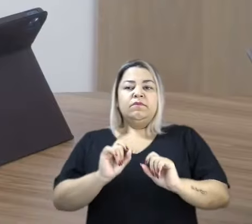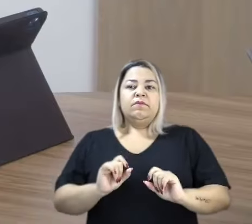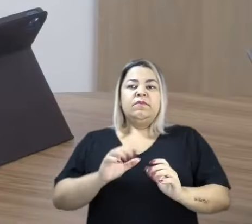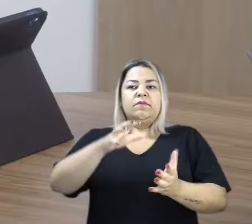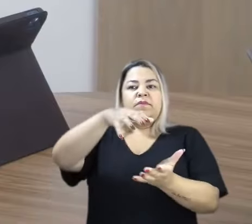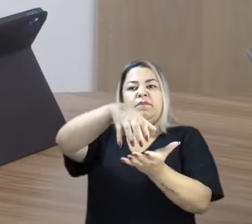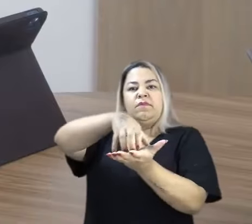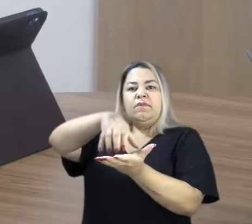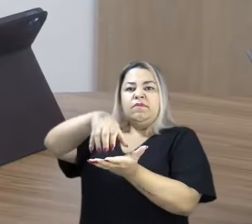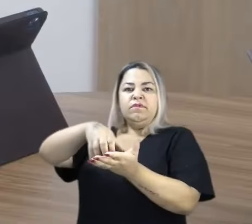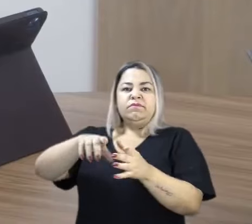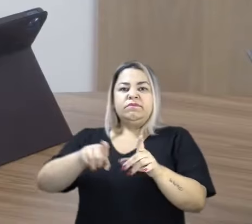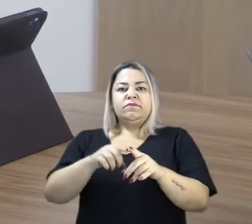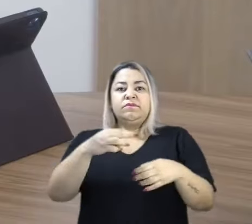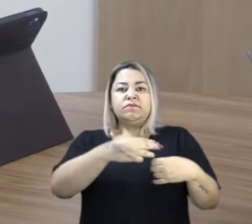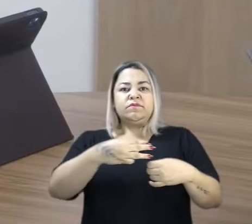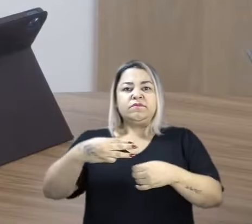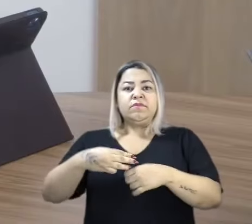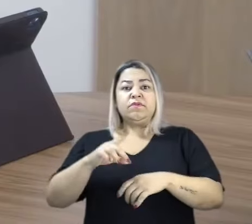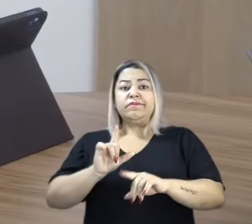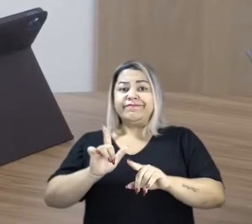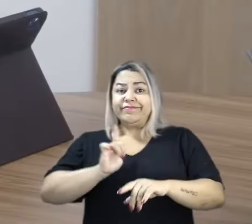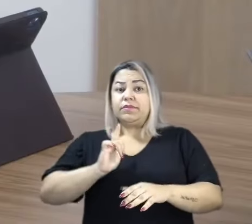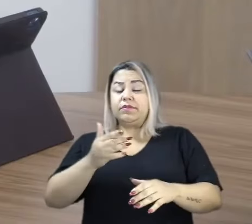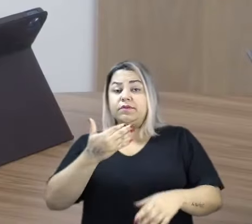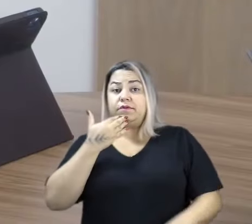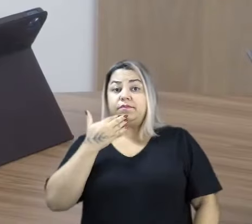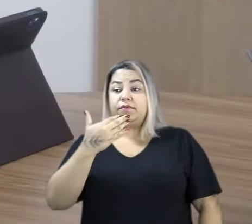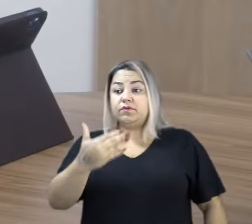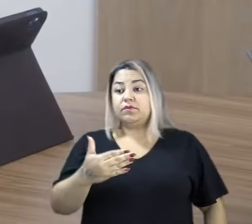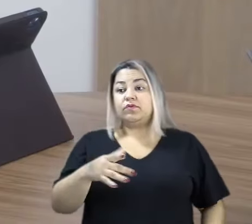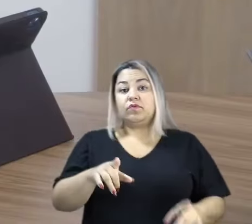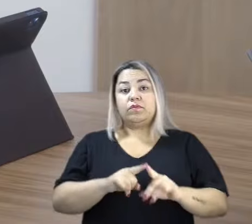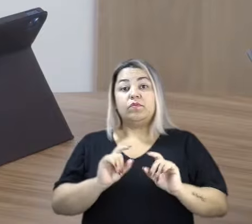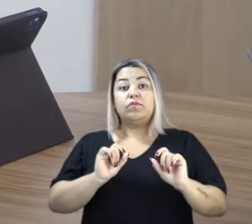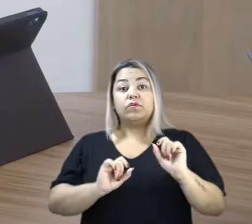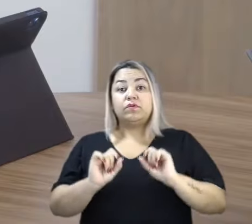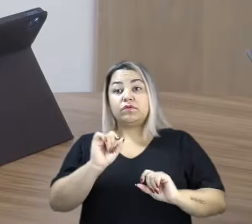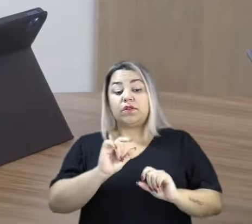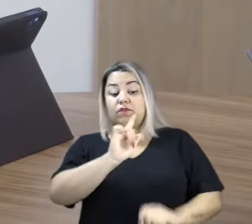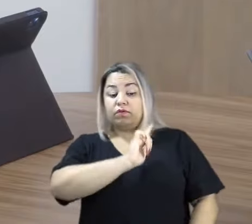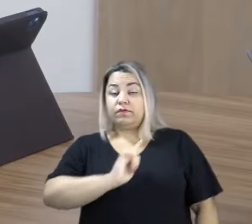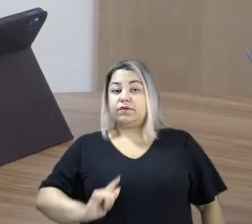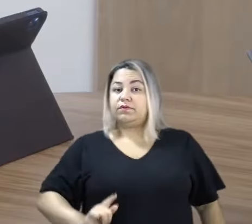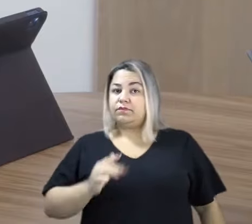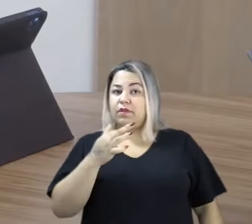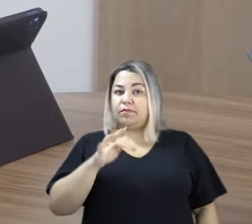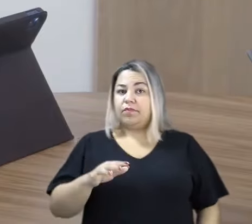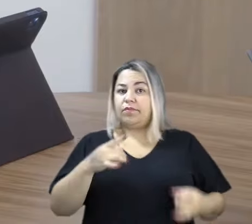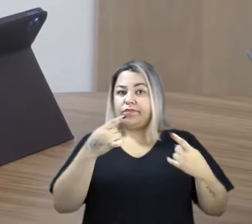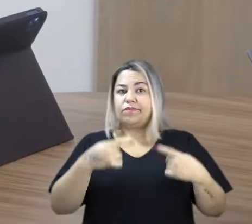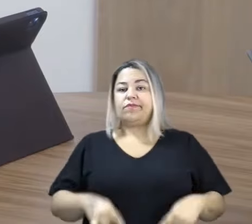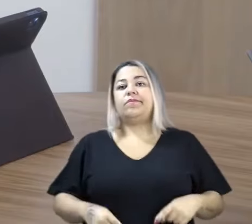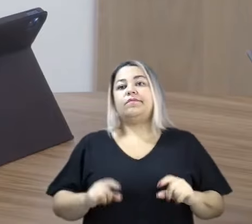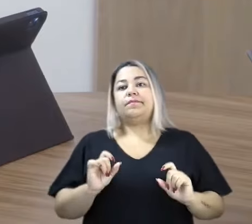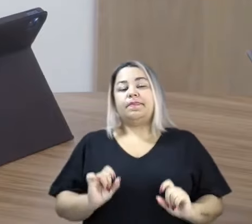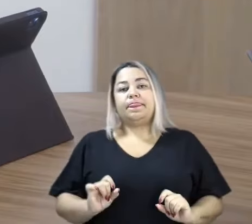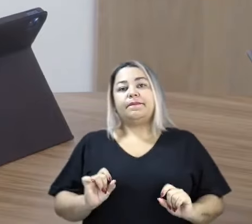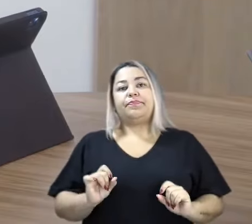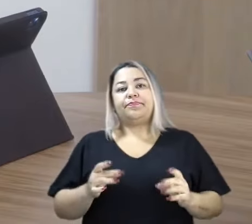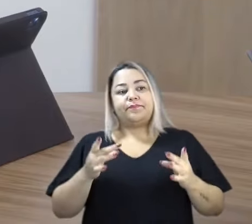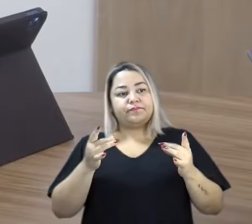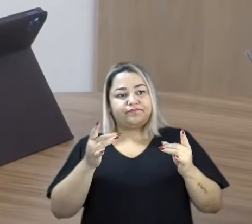territórios, né? Os municípios têm cobrado muito do governo federal políticas mais